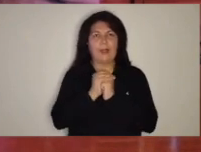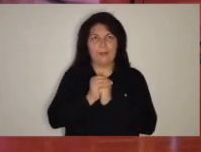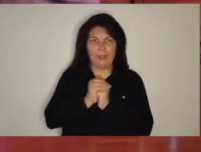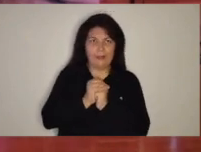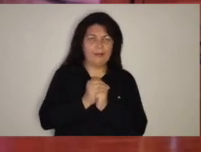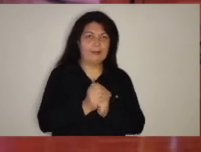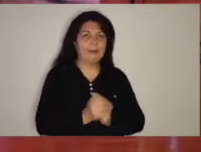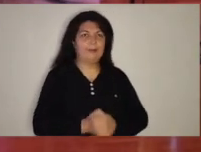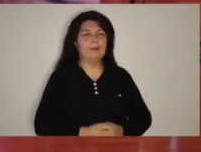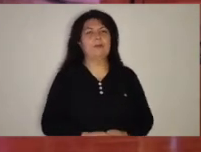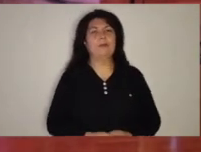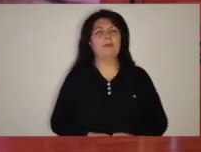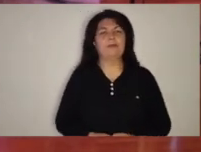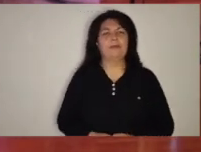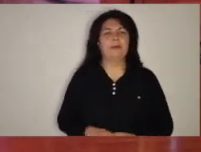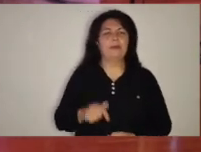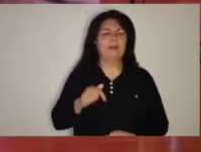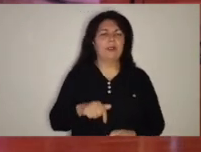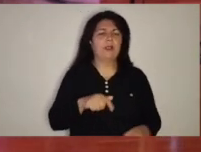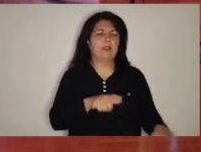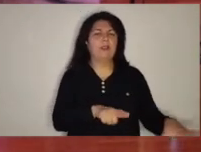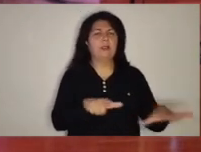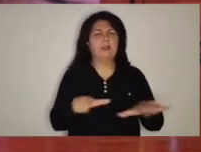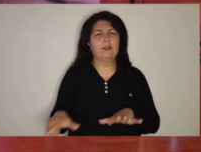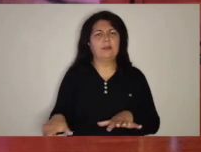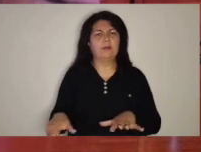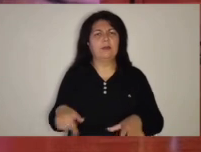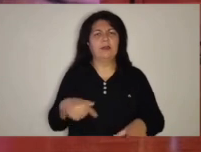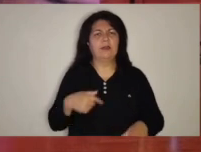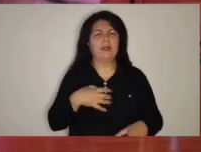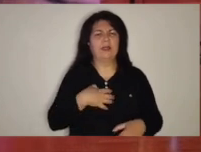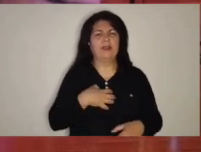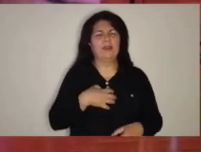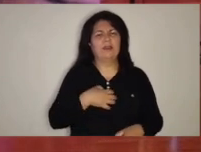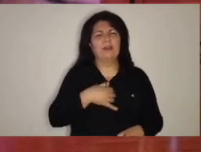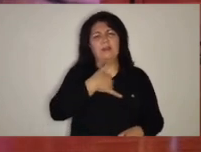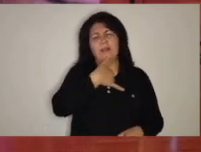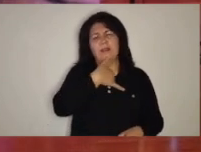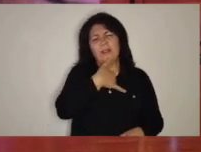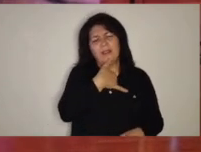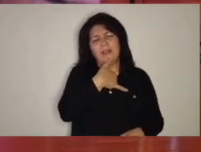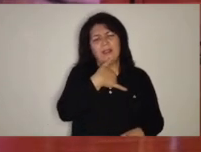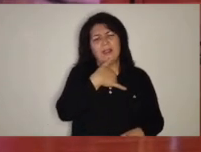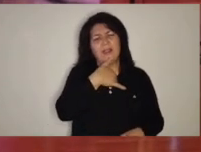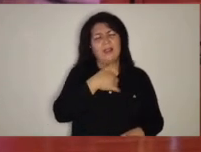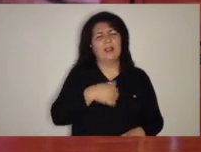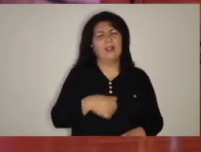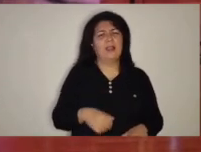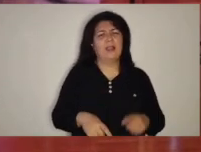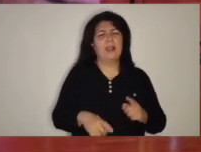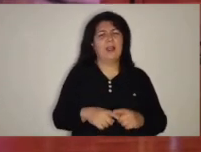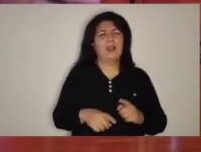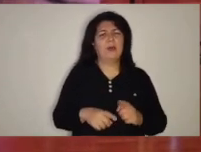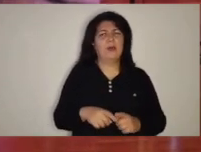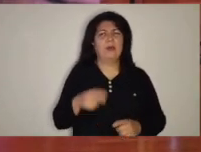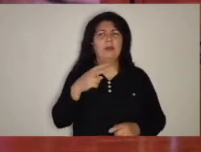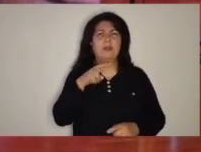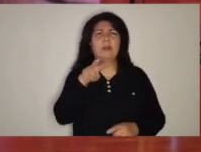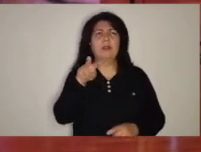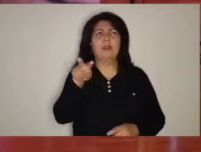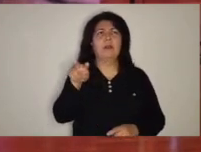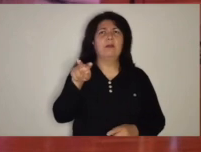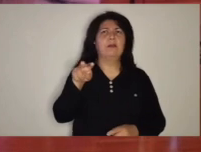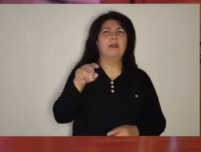Amém? Irmãos, essa semana eu fiquei muito triste, porque eu vi uma pessoa que caminhava assim